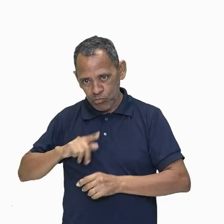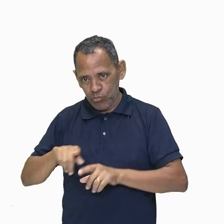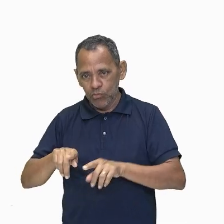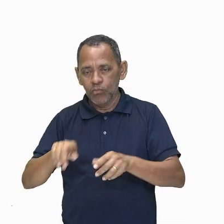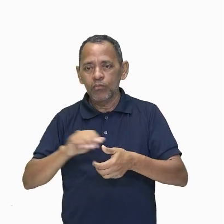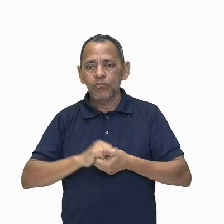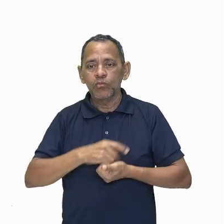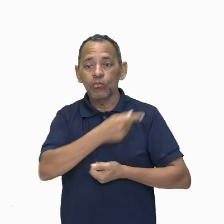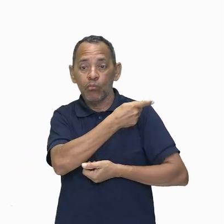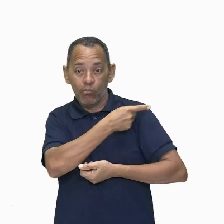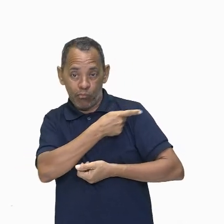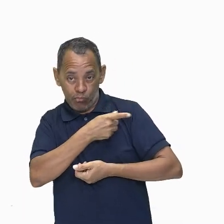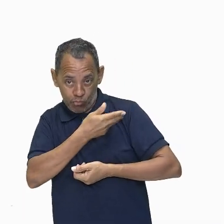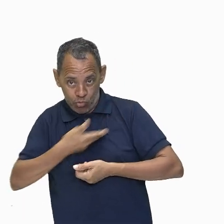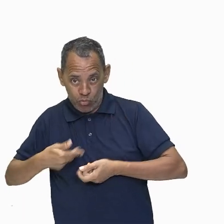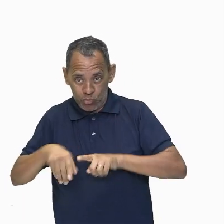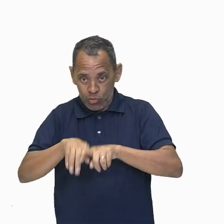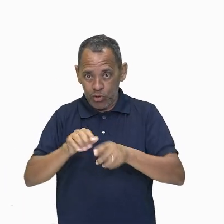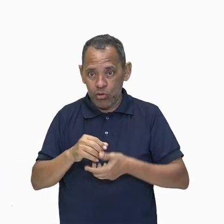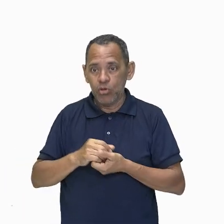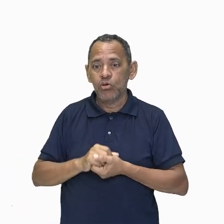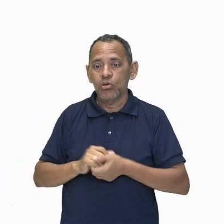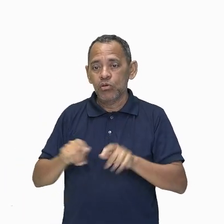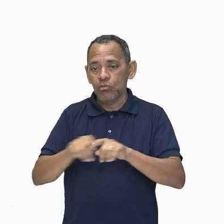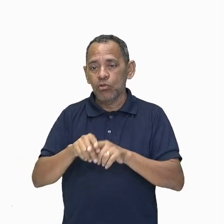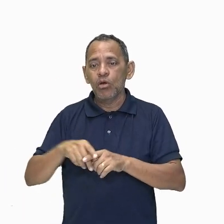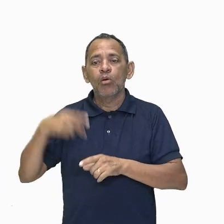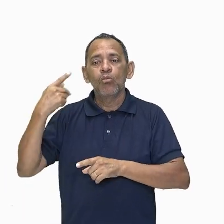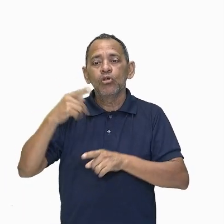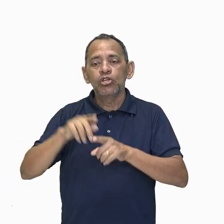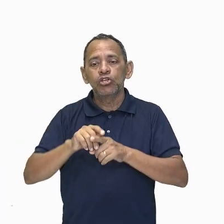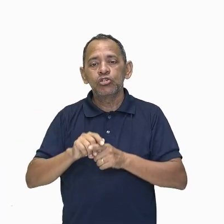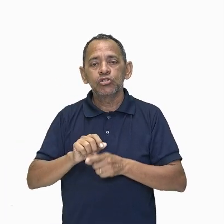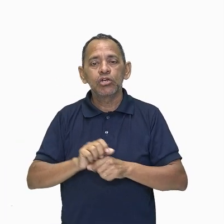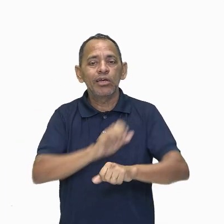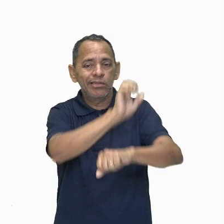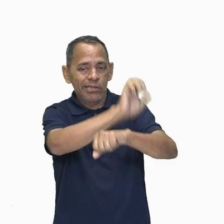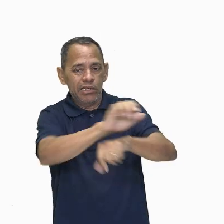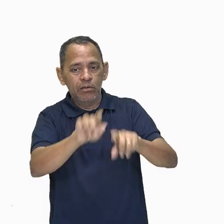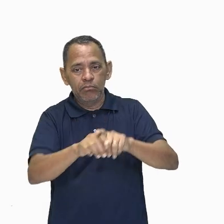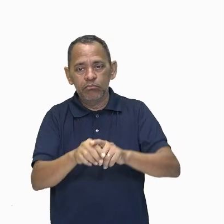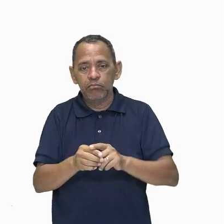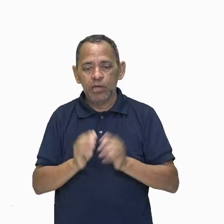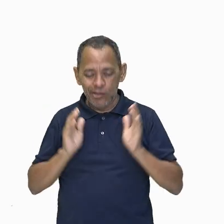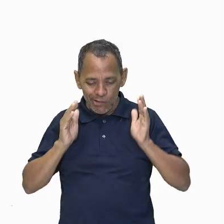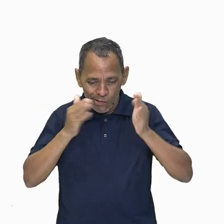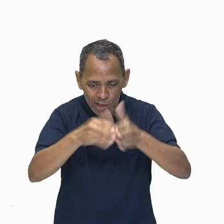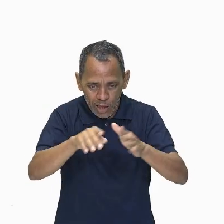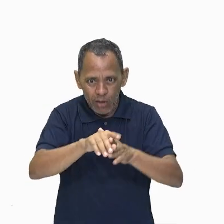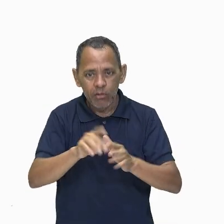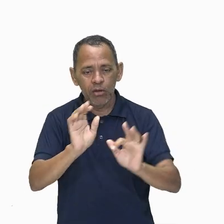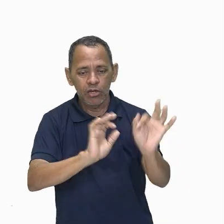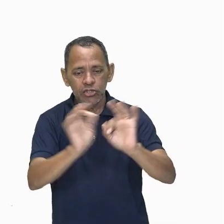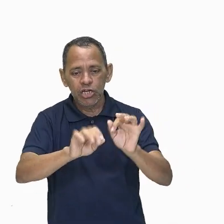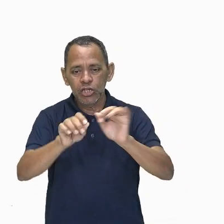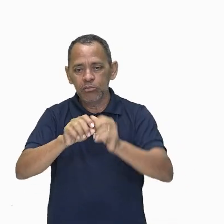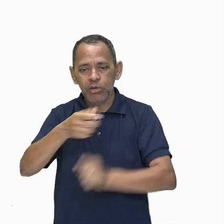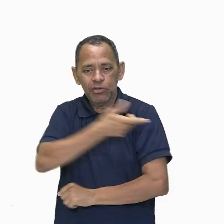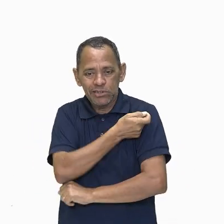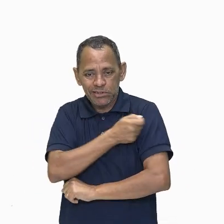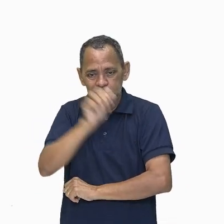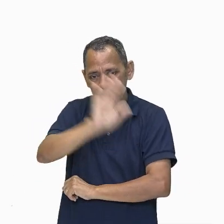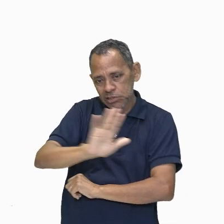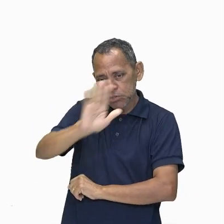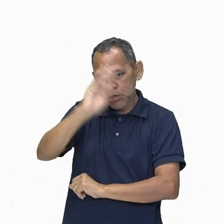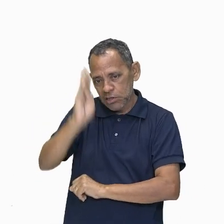O PNI foi uma política de Estado que visou centralizar, planejar e organizar a vacinação em todo o território nacional.